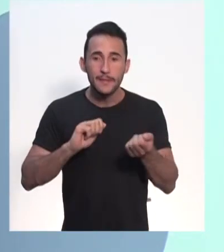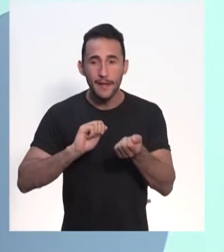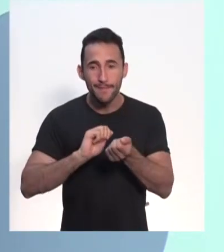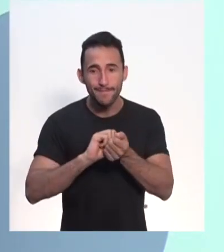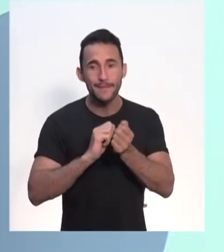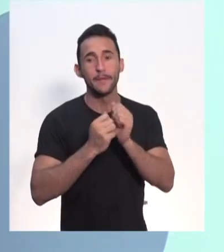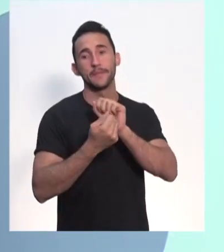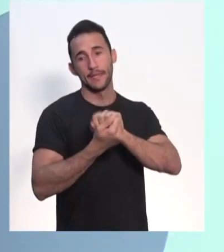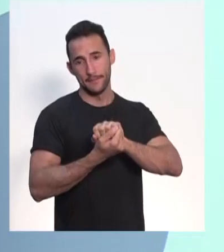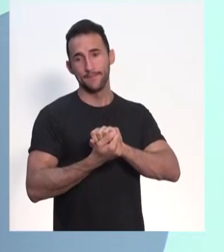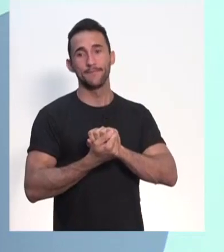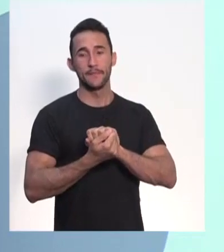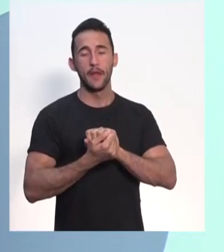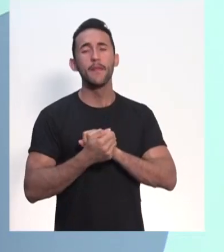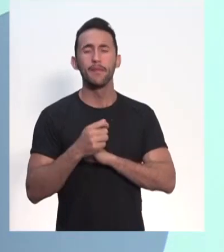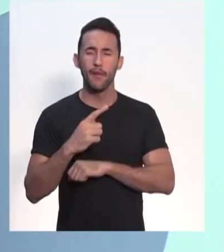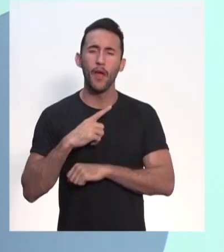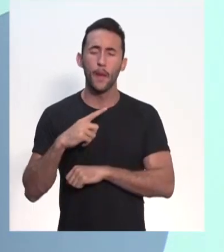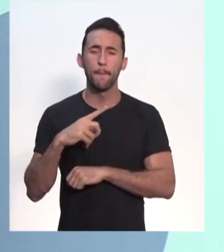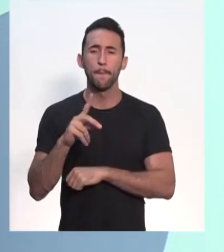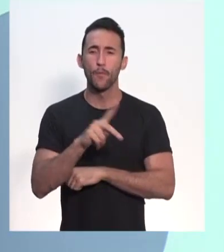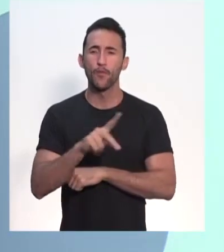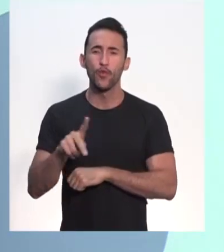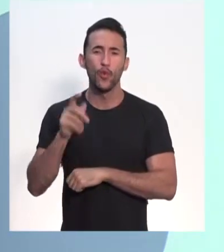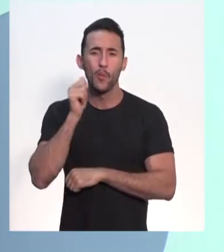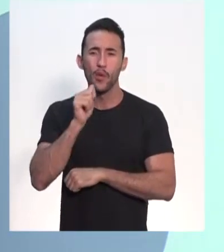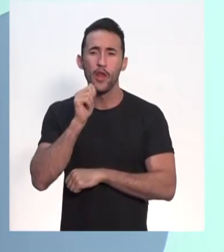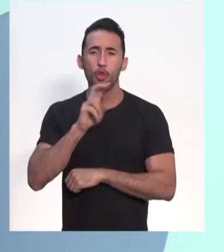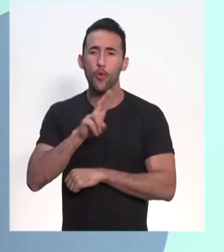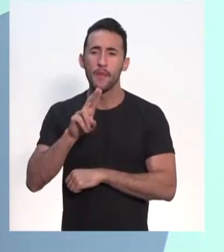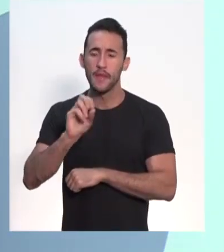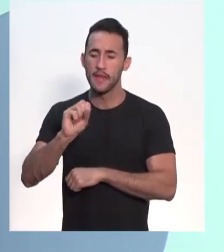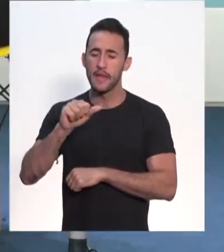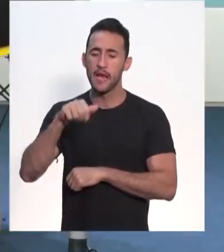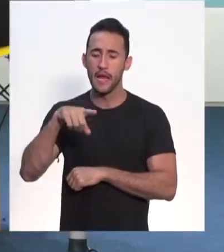foram também selecionadas as 4 habilidades.